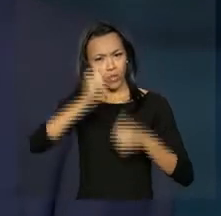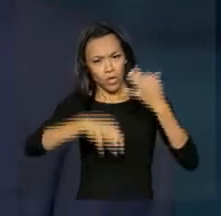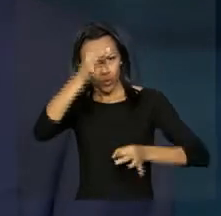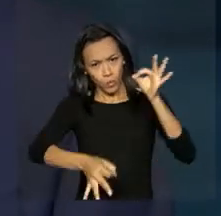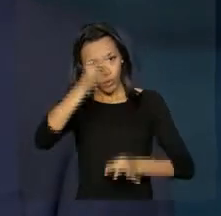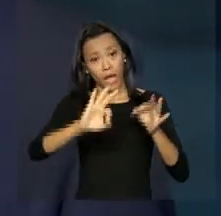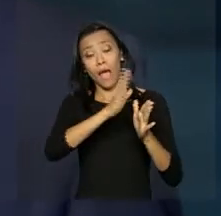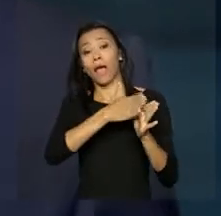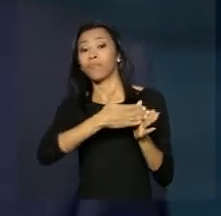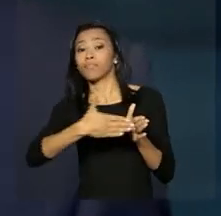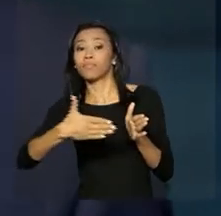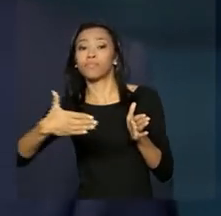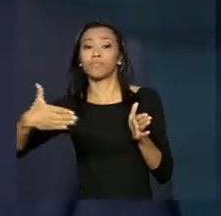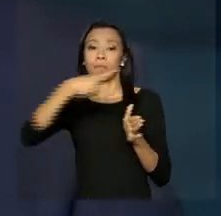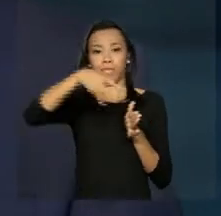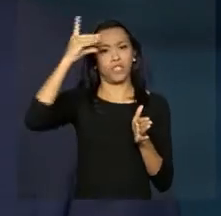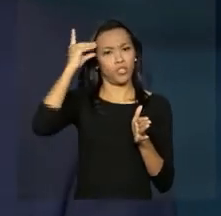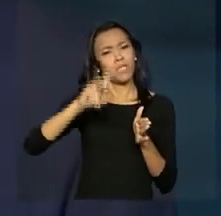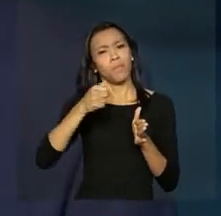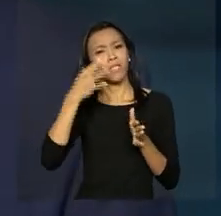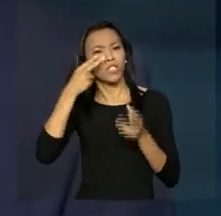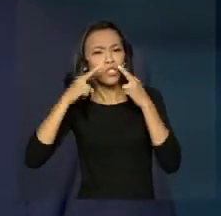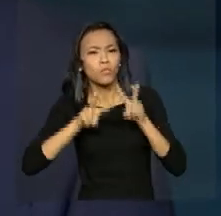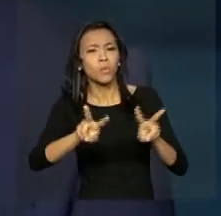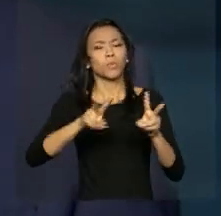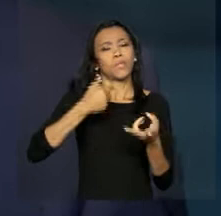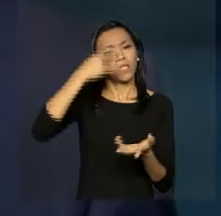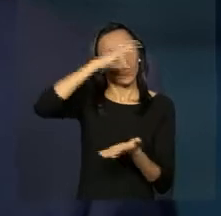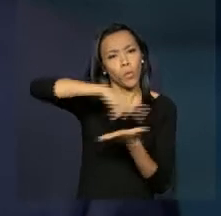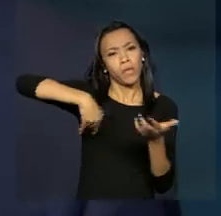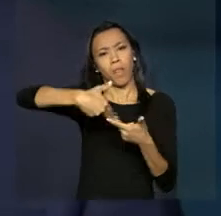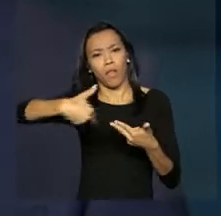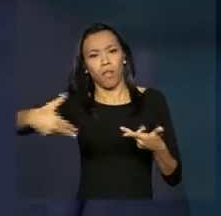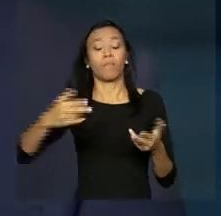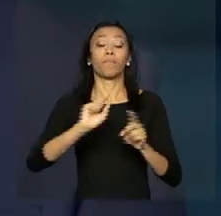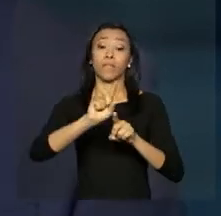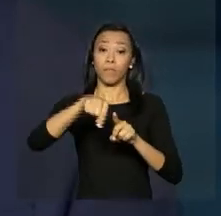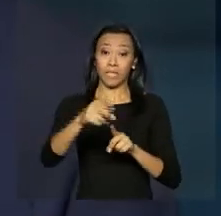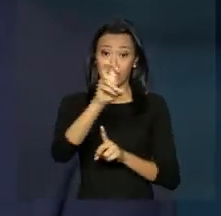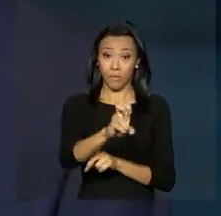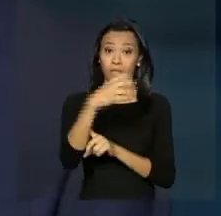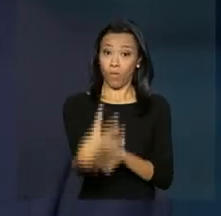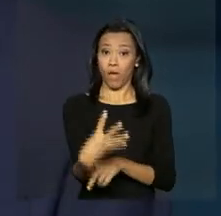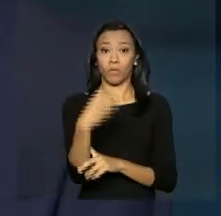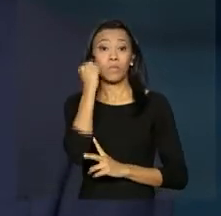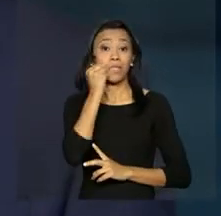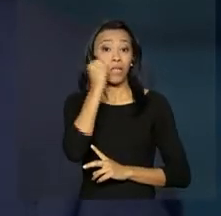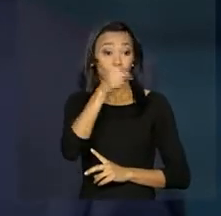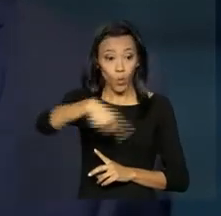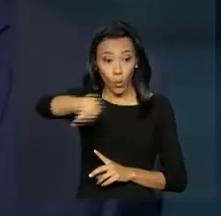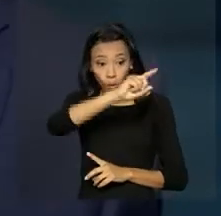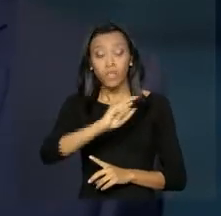levantadas provas e ouvidas testemunhas. No final deste processo vai ser feito um julgamento e se 54 senadores